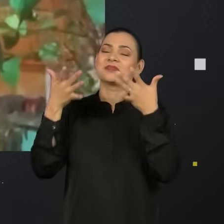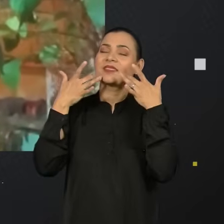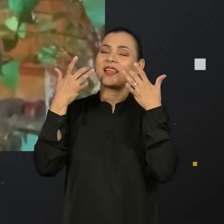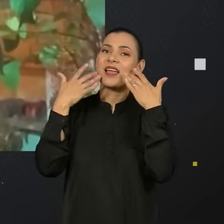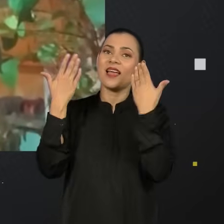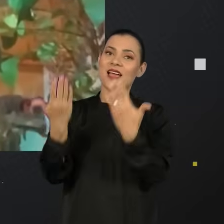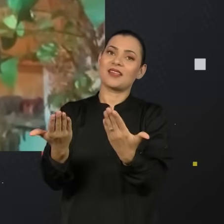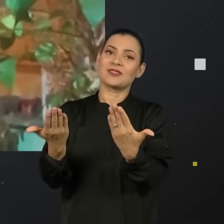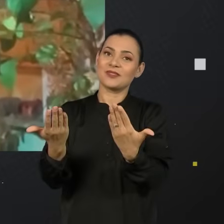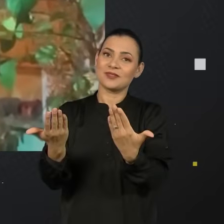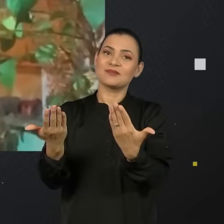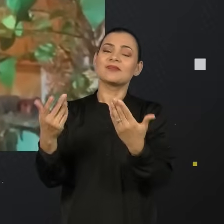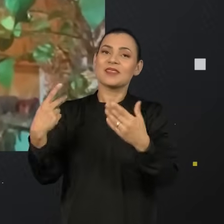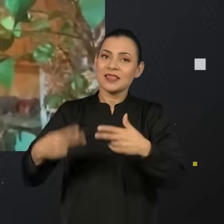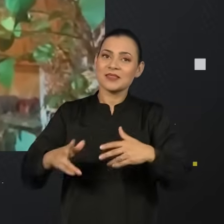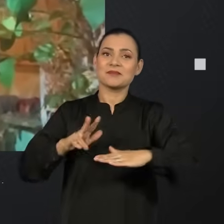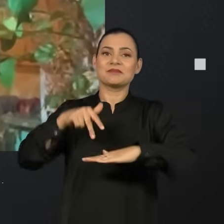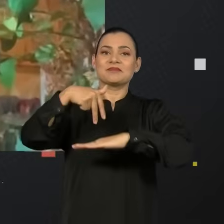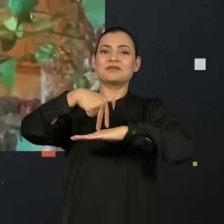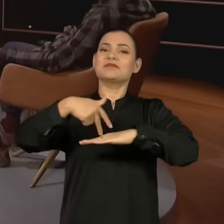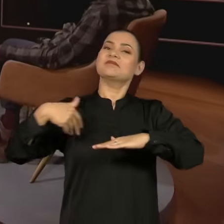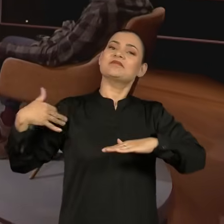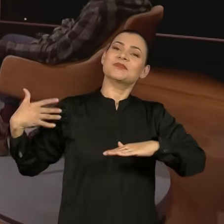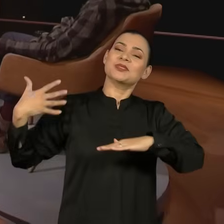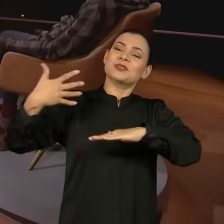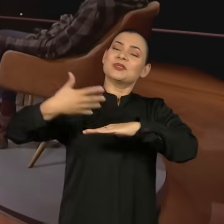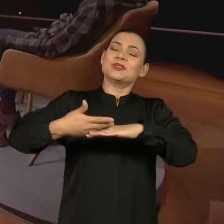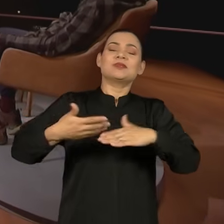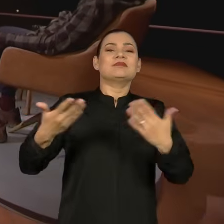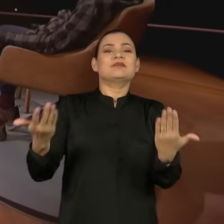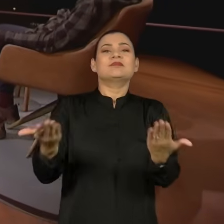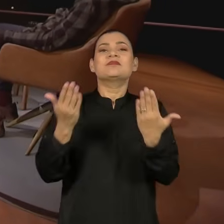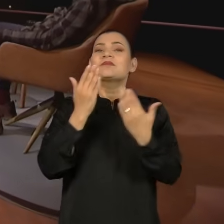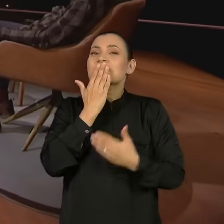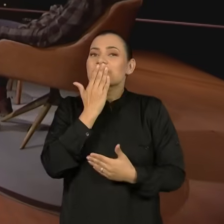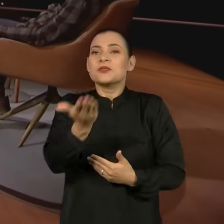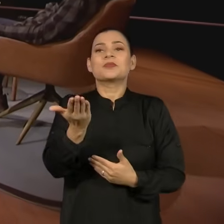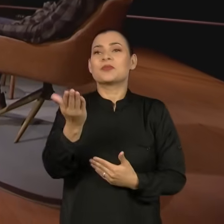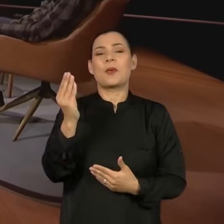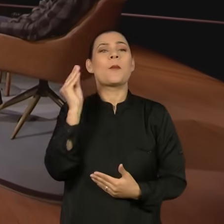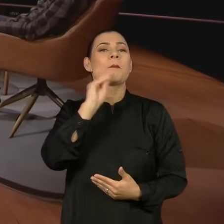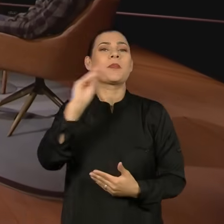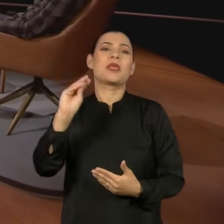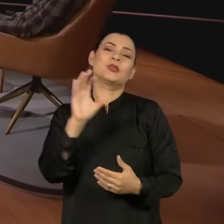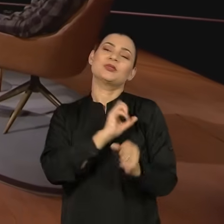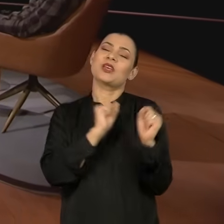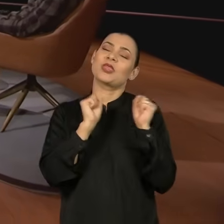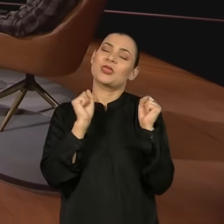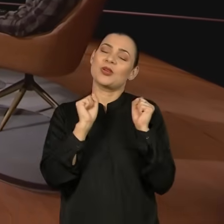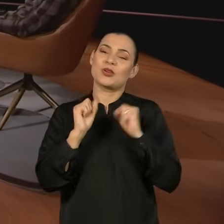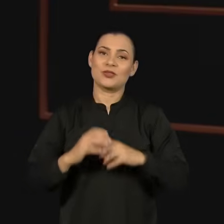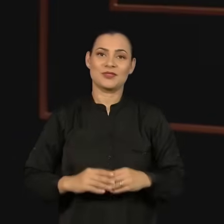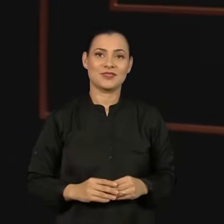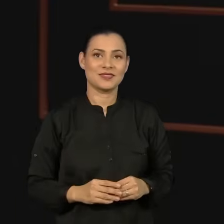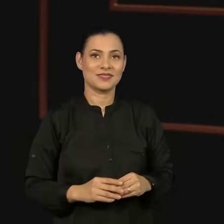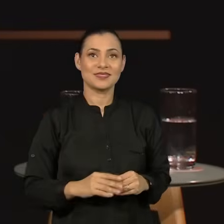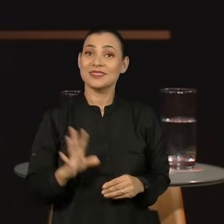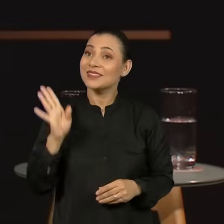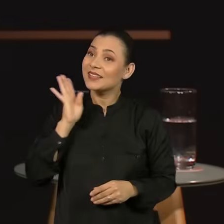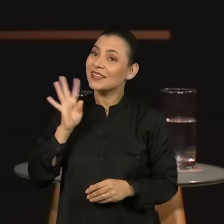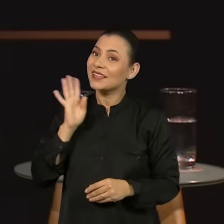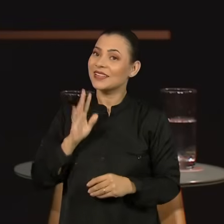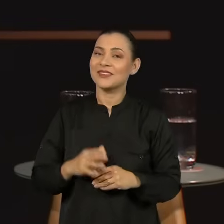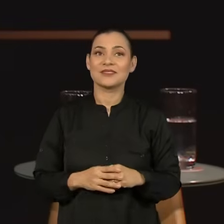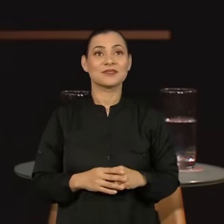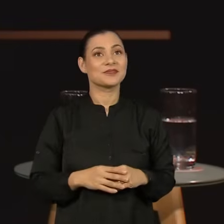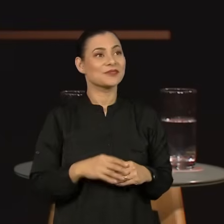nossa dramaturgia e do palco. E, enfim, Flávio, um beijo. Te adoro. Que legal.